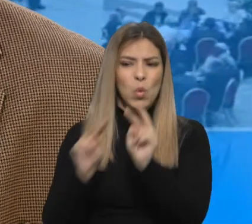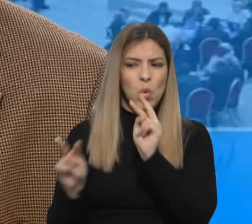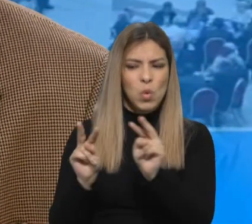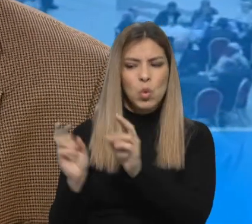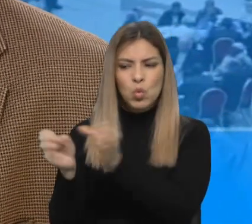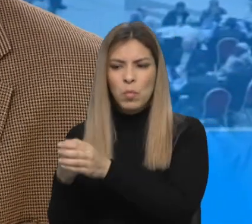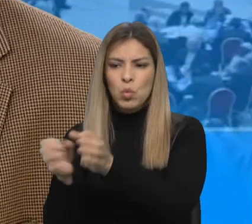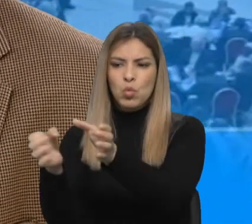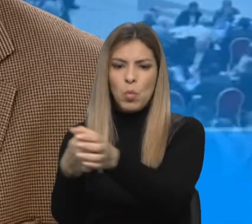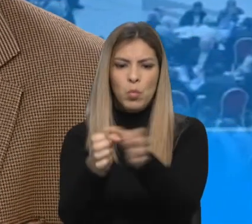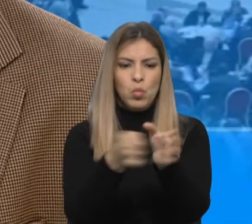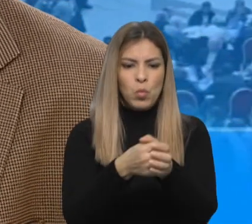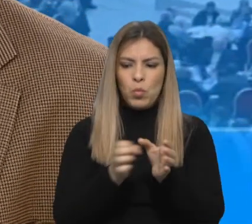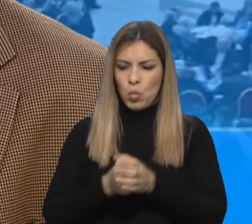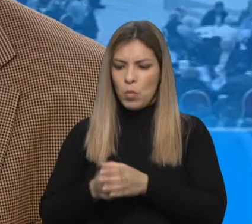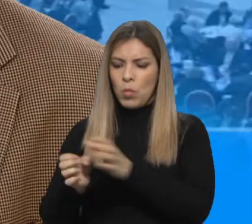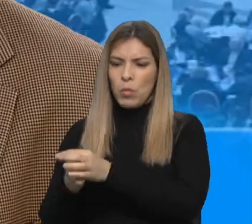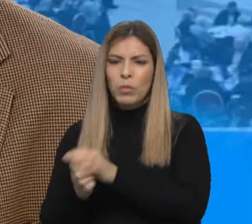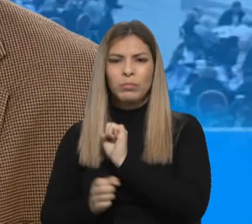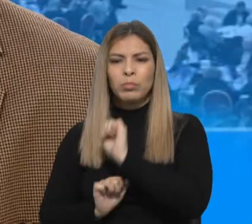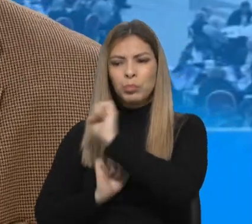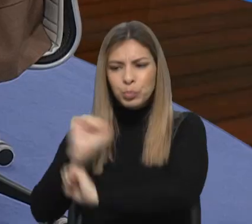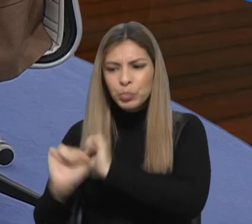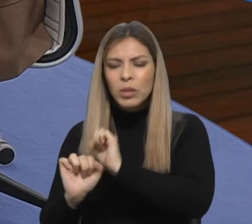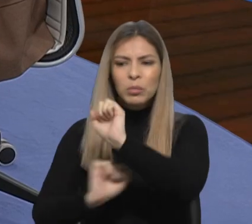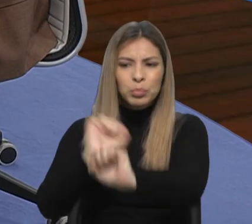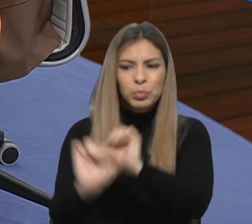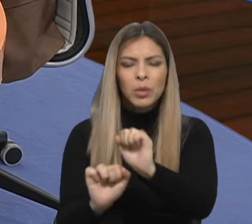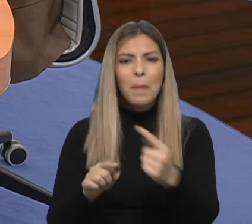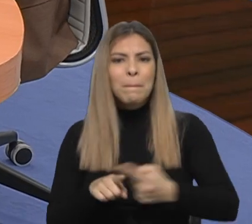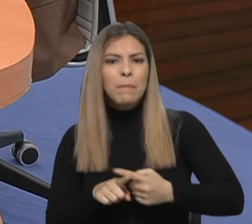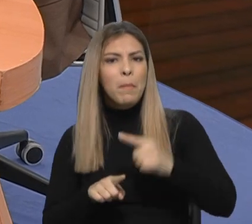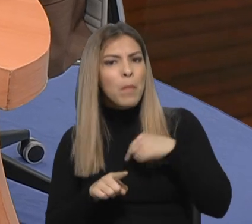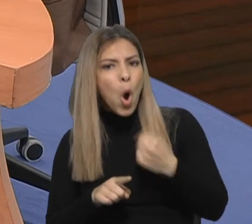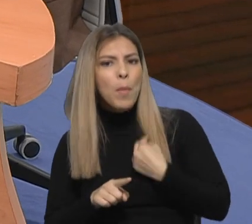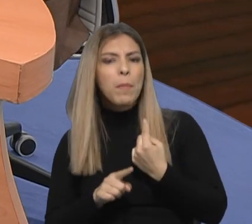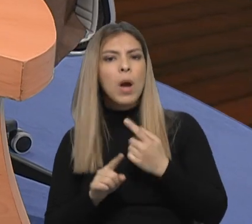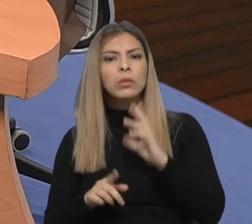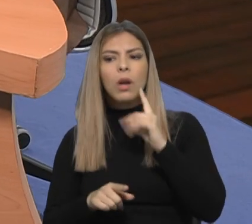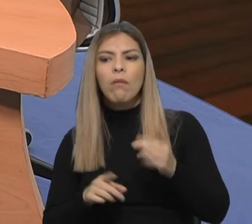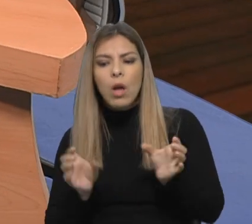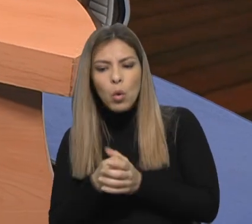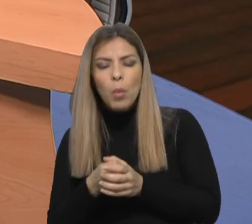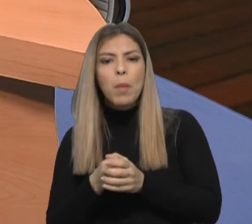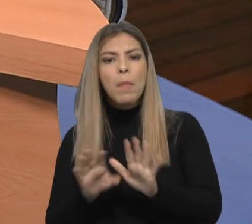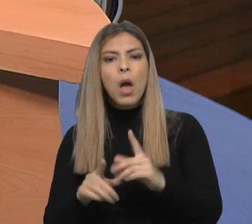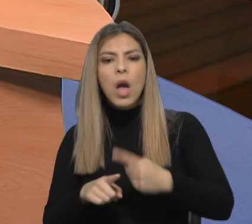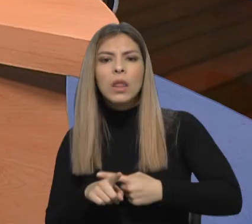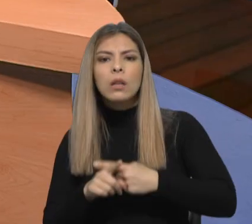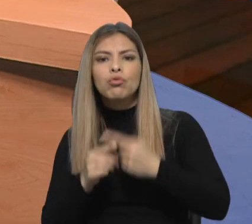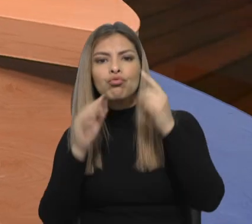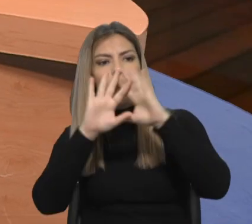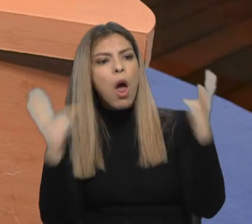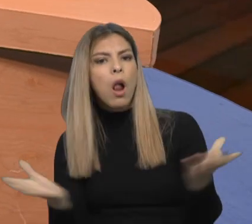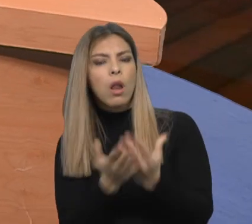determinados segmentos, a pensar mais em interesses próprios do que propriamente numa visão coletiva de comunidade. E, portanto, é